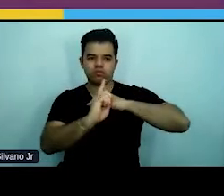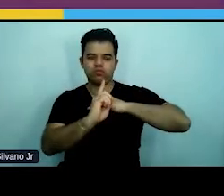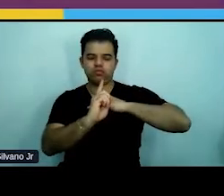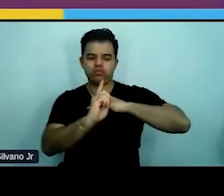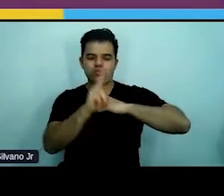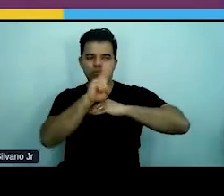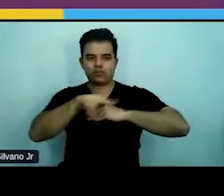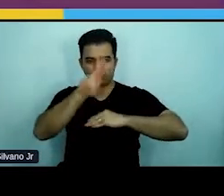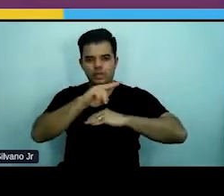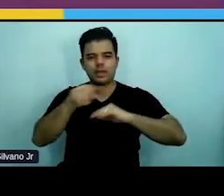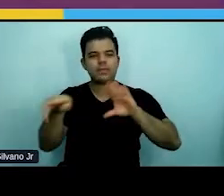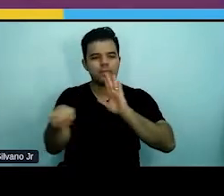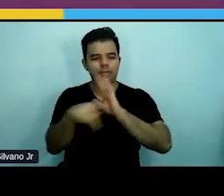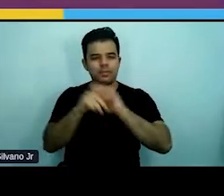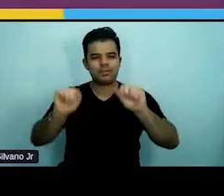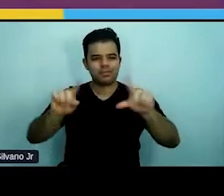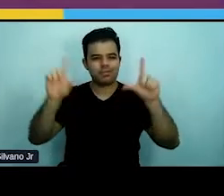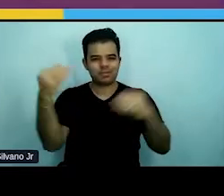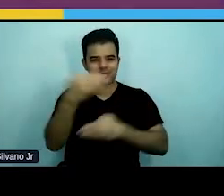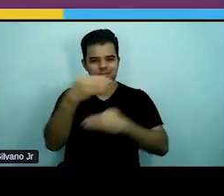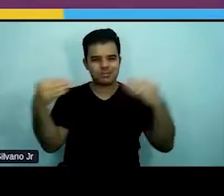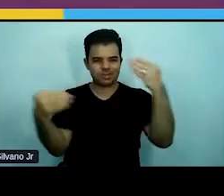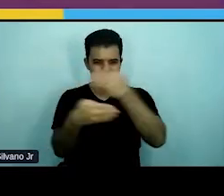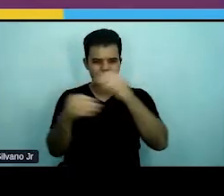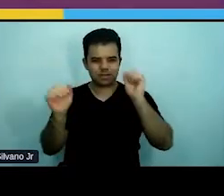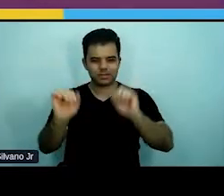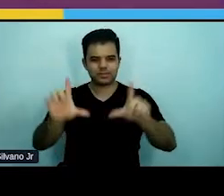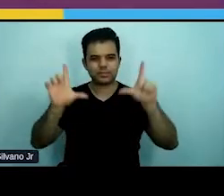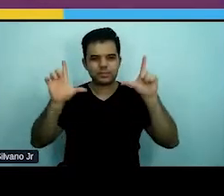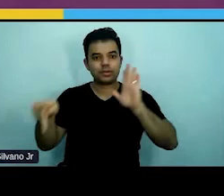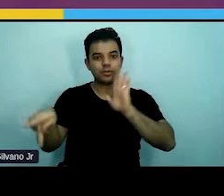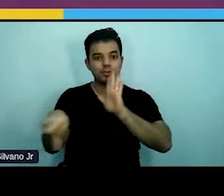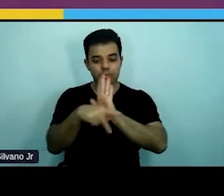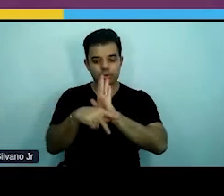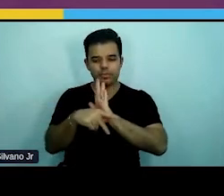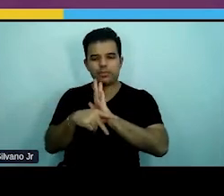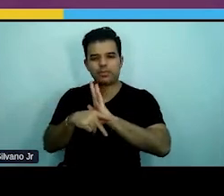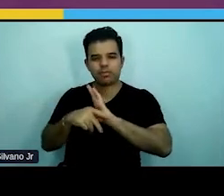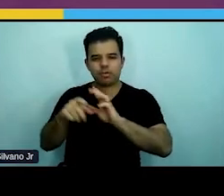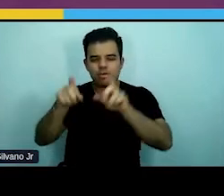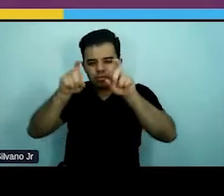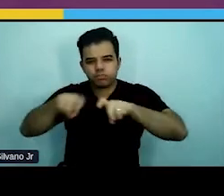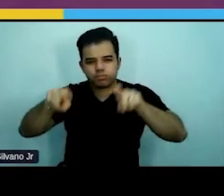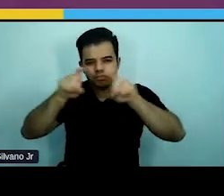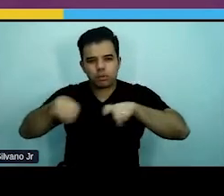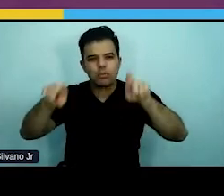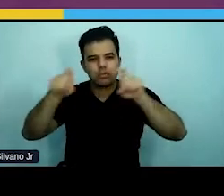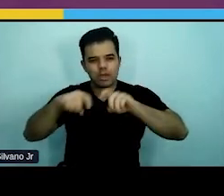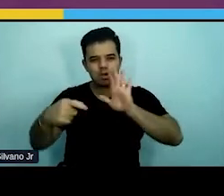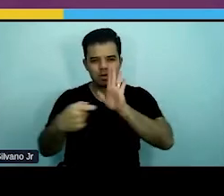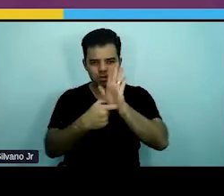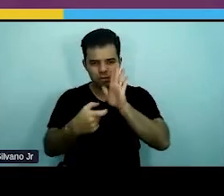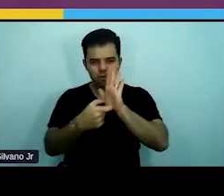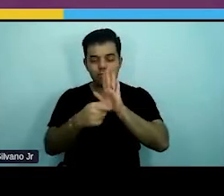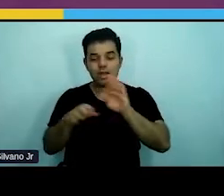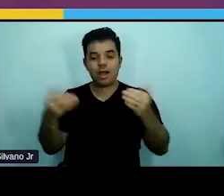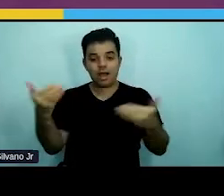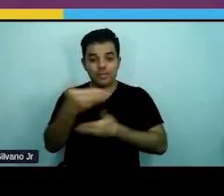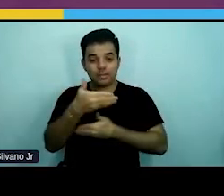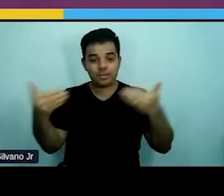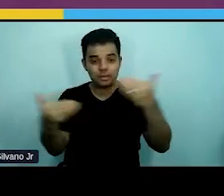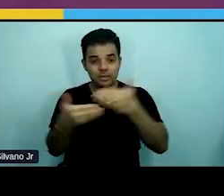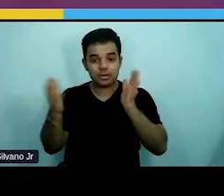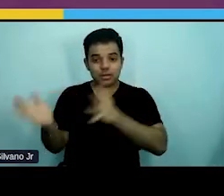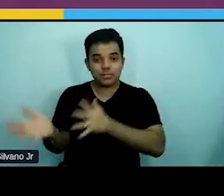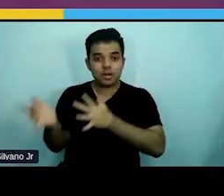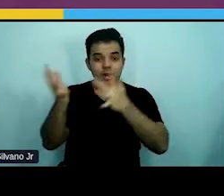aí nesse slide, né, o termo programas de computador. E aí, no contexto dessa apresentação, né,